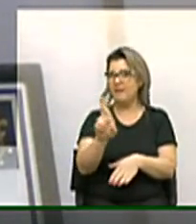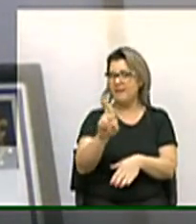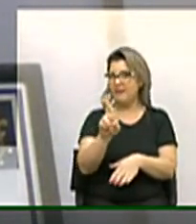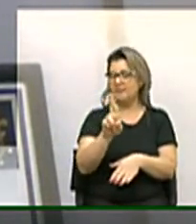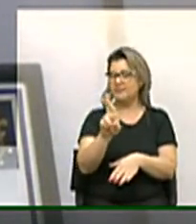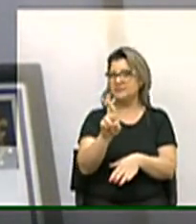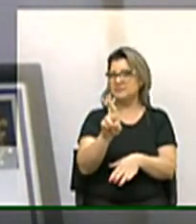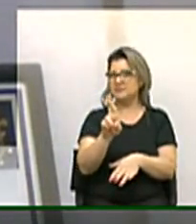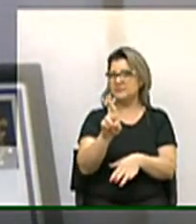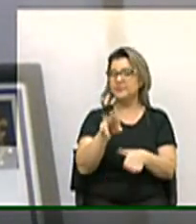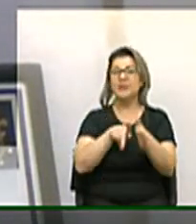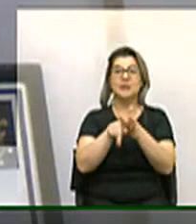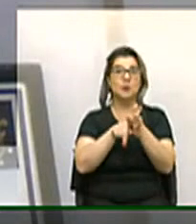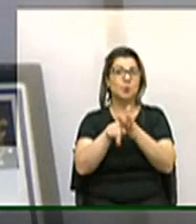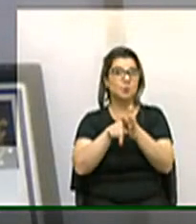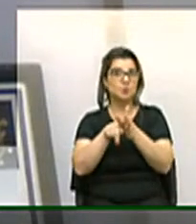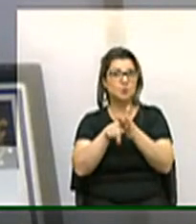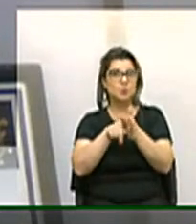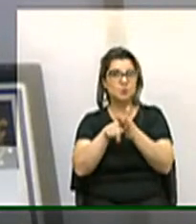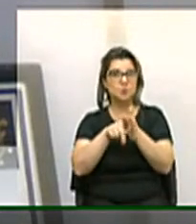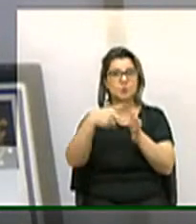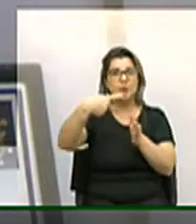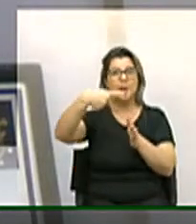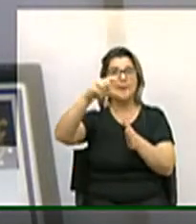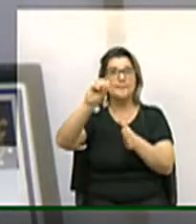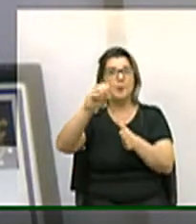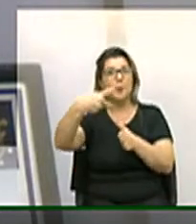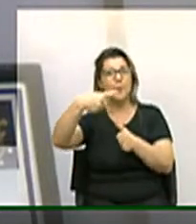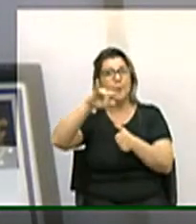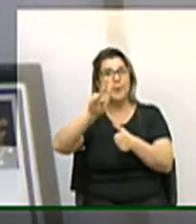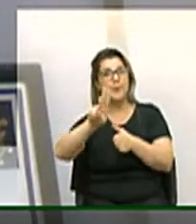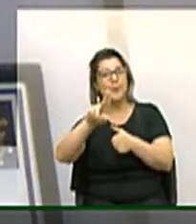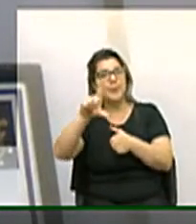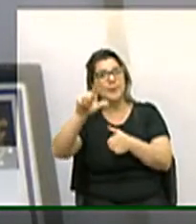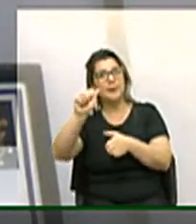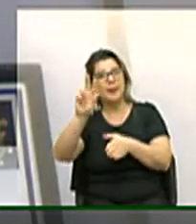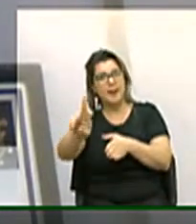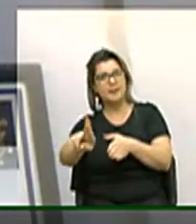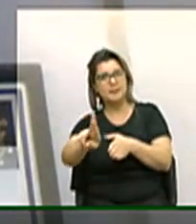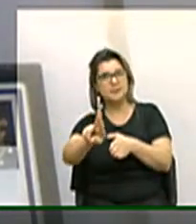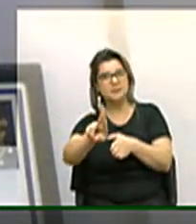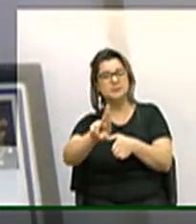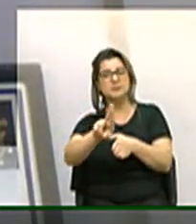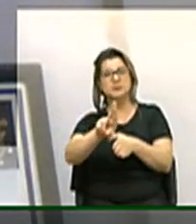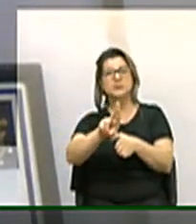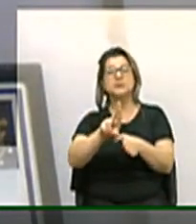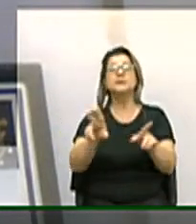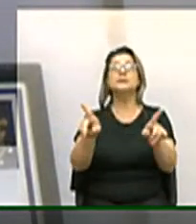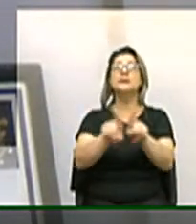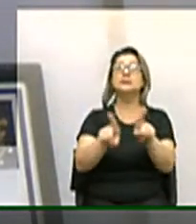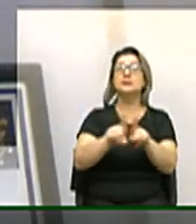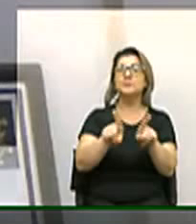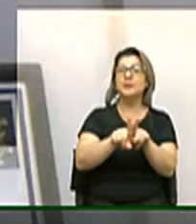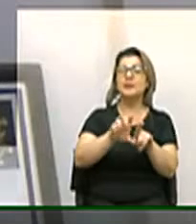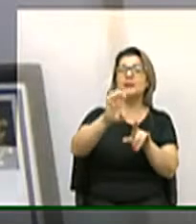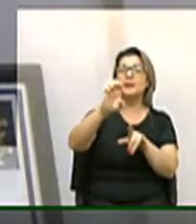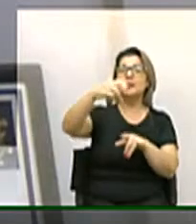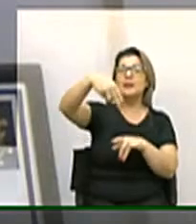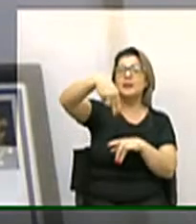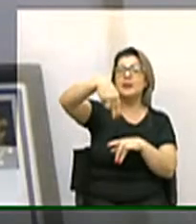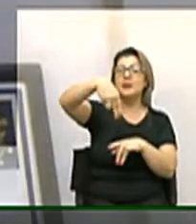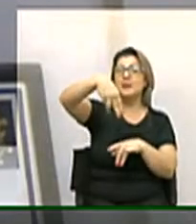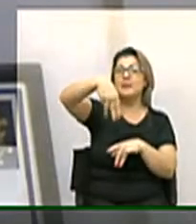popular de exercícios anteriores, que totalizavam 10 milhões. e as emendas parlamentares.